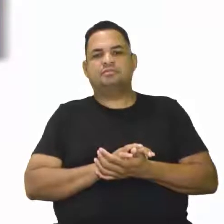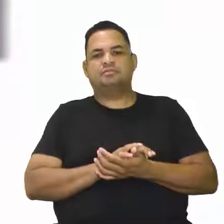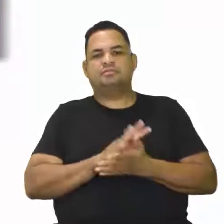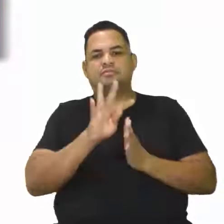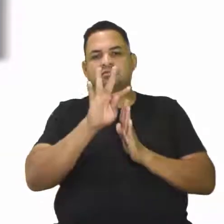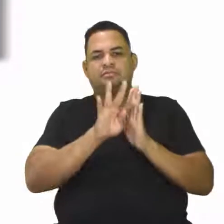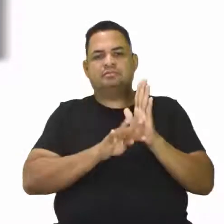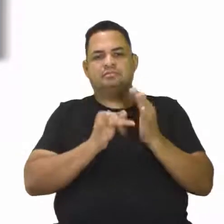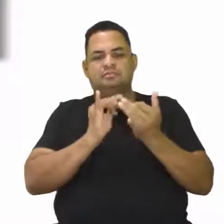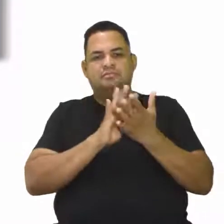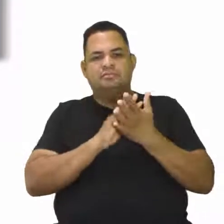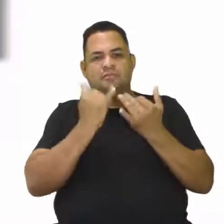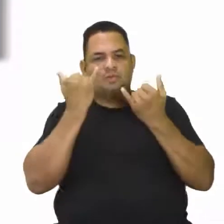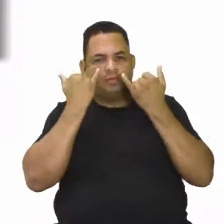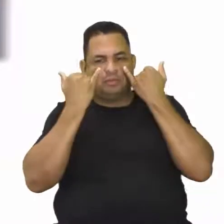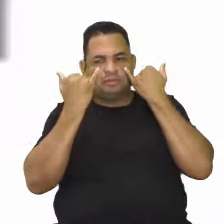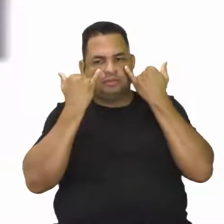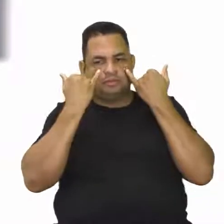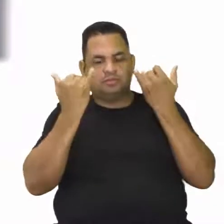Os textos